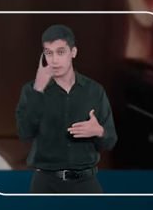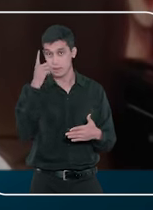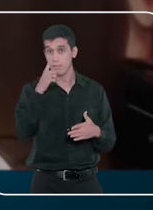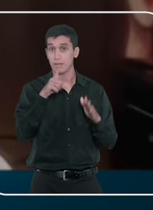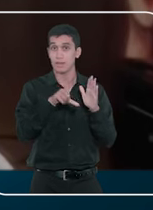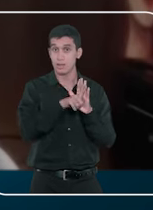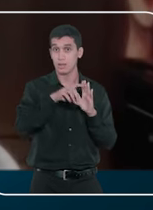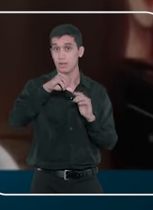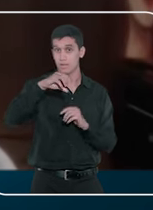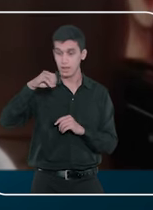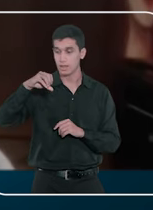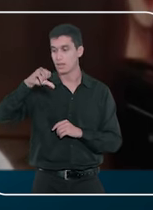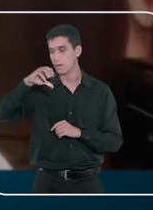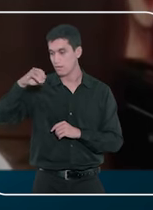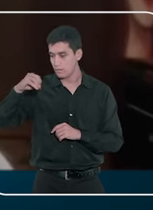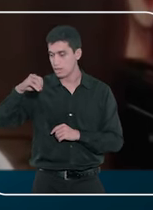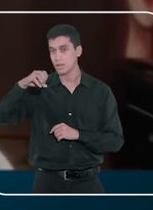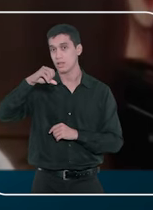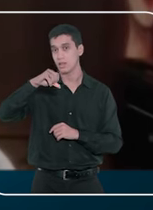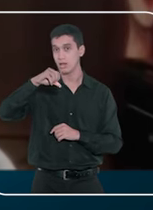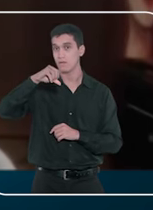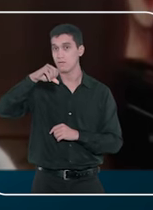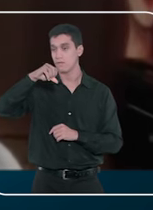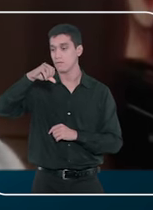9099 e 95, que nós tivemos